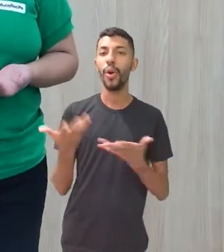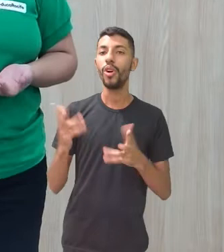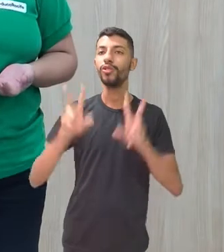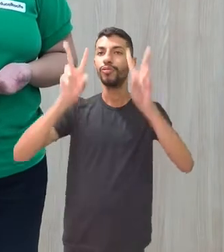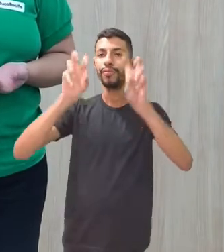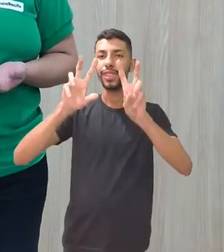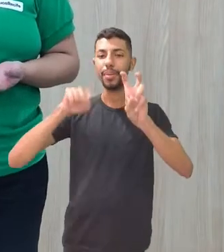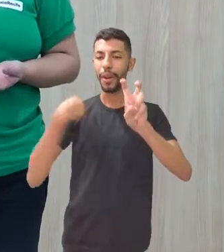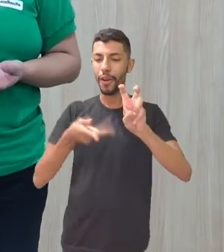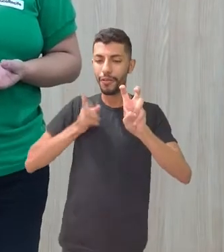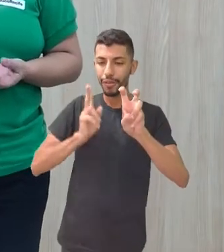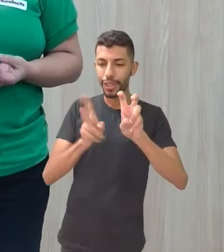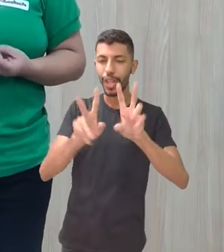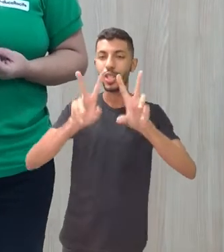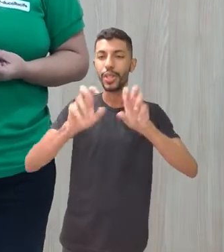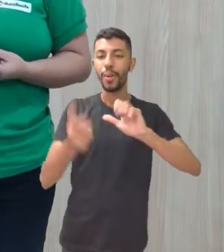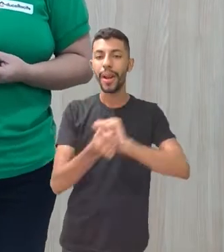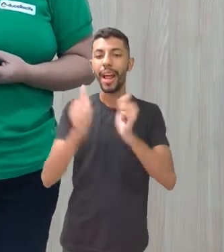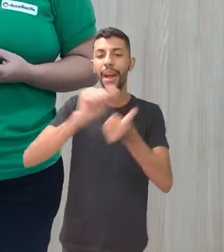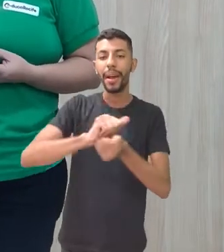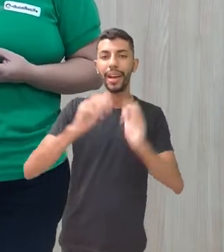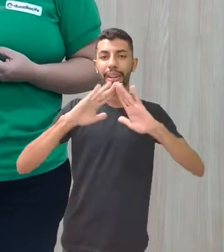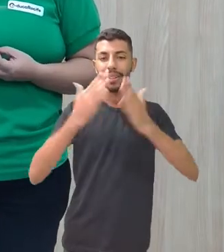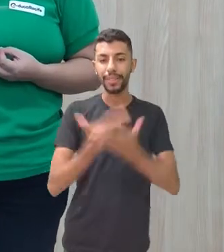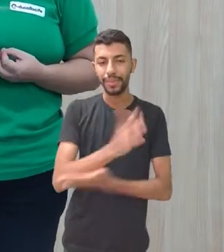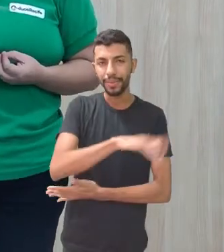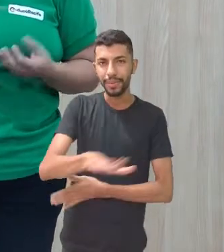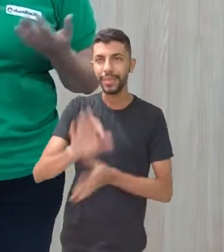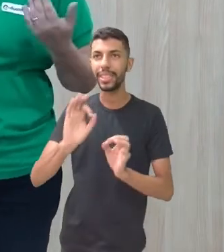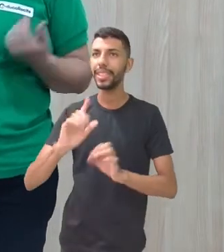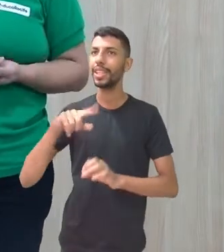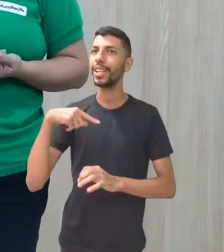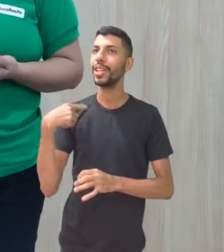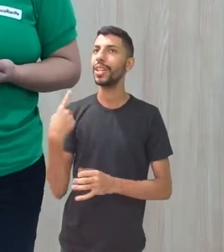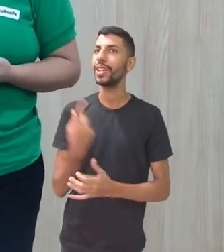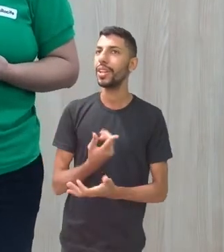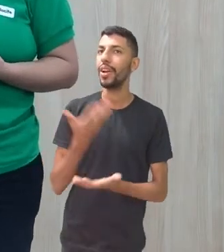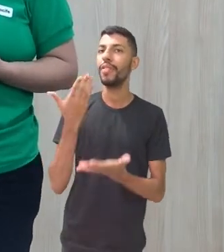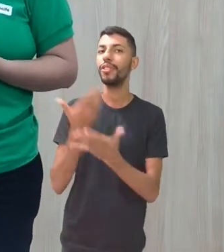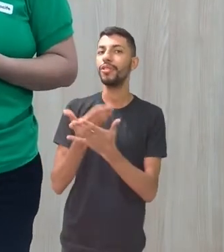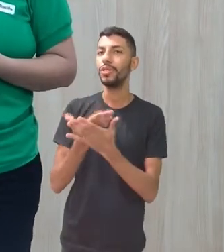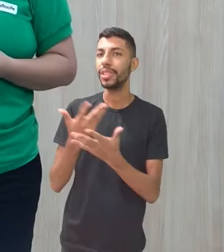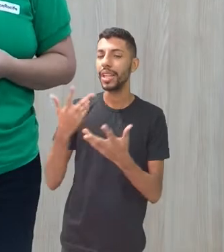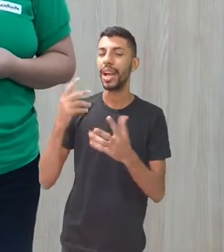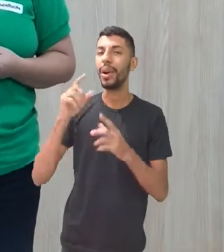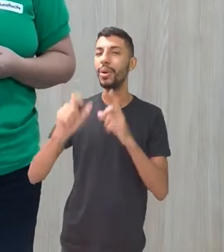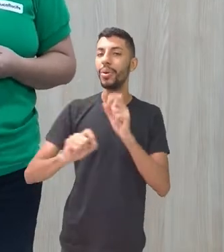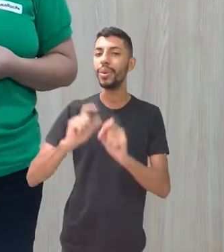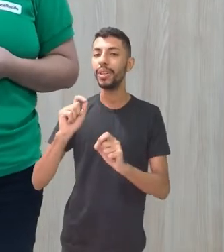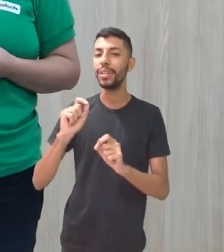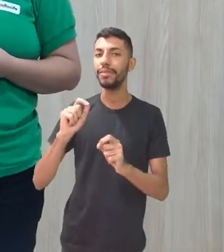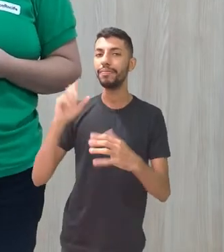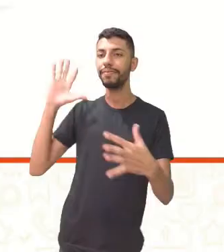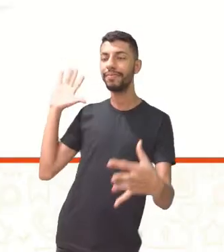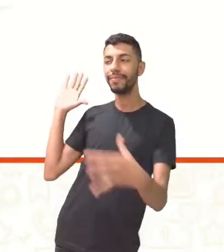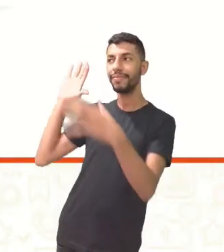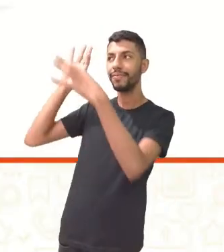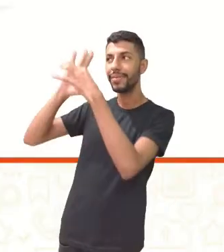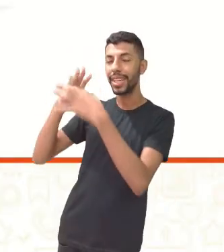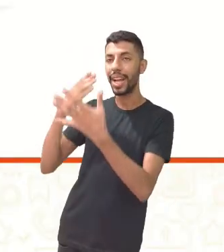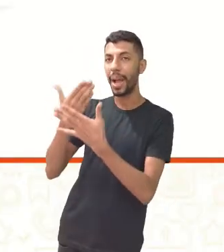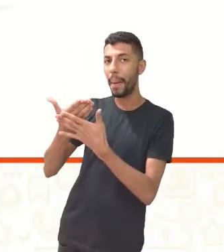na creche, vamos rever agora o que nós vimos no momento anterior. Falamos um pouco sobre